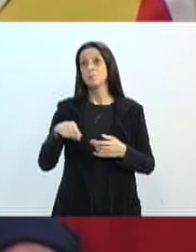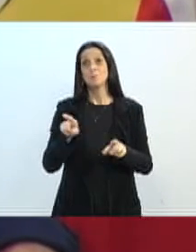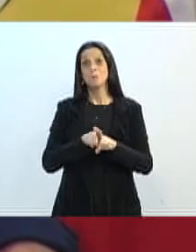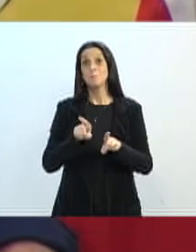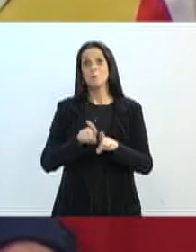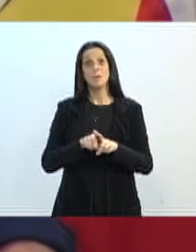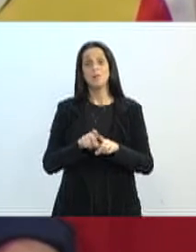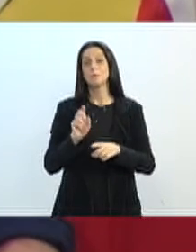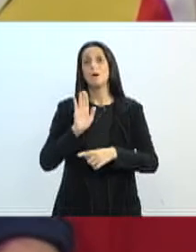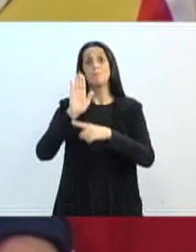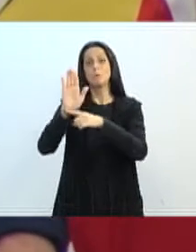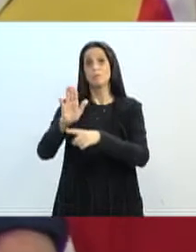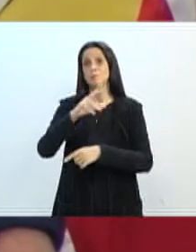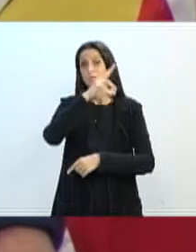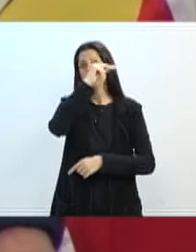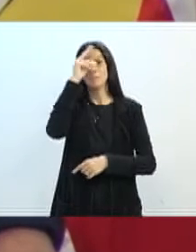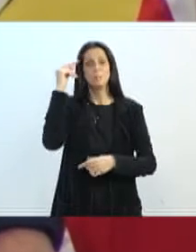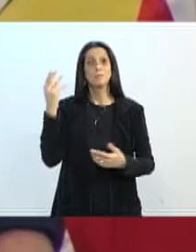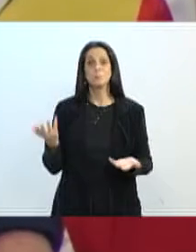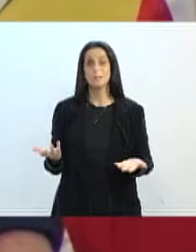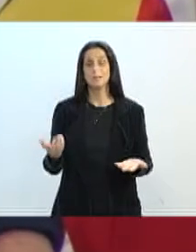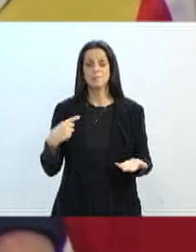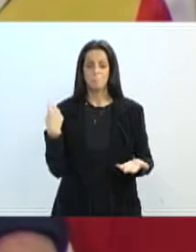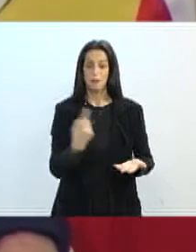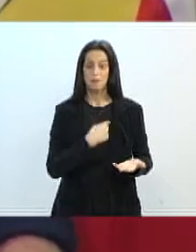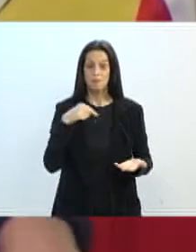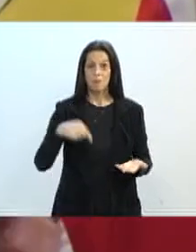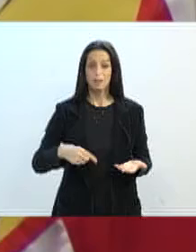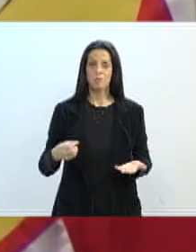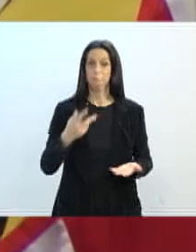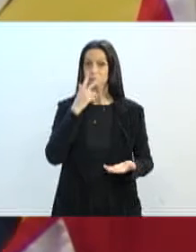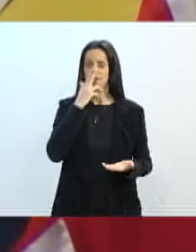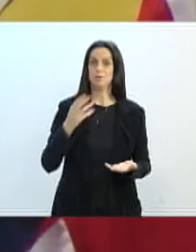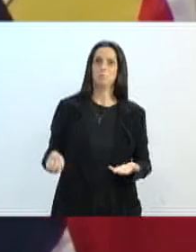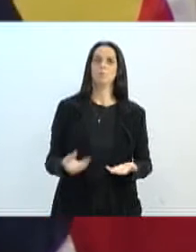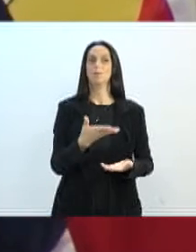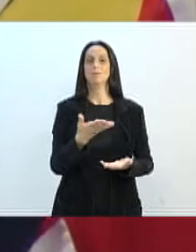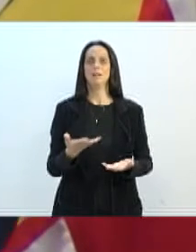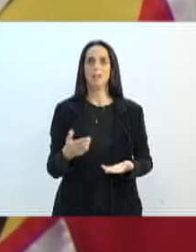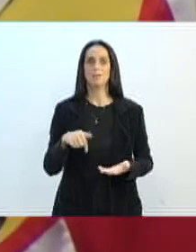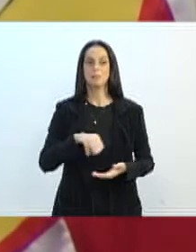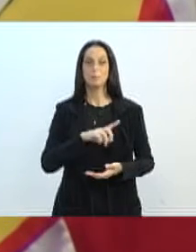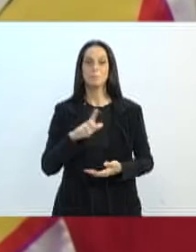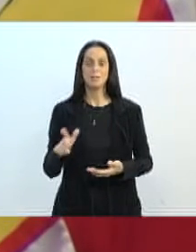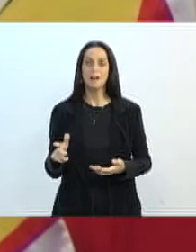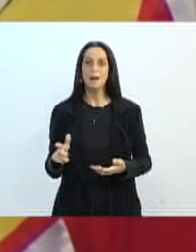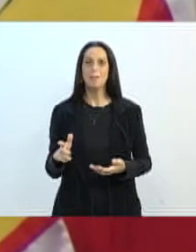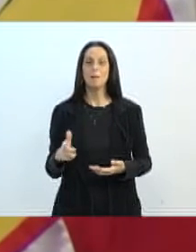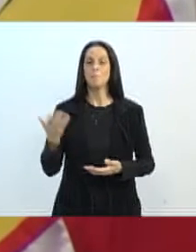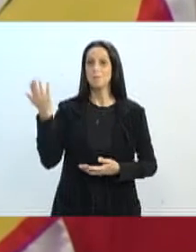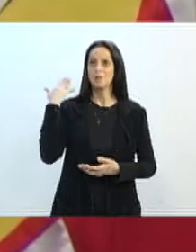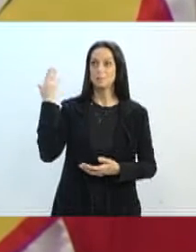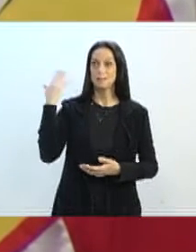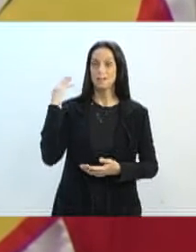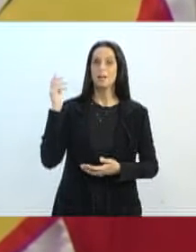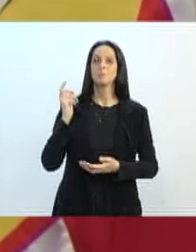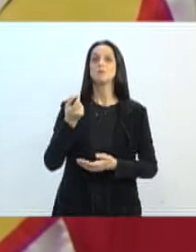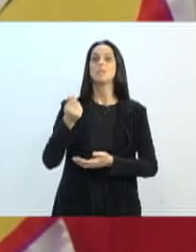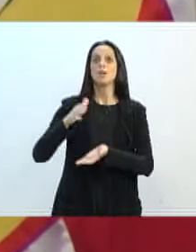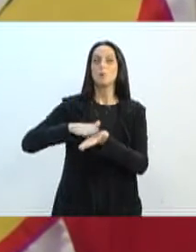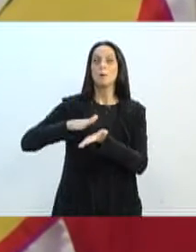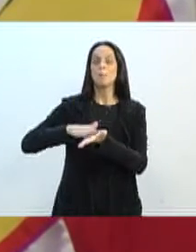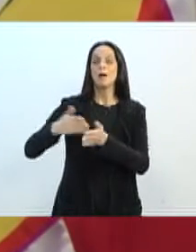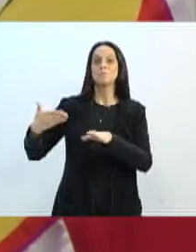que, nesse momento, isso é novidade para nós. Aqui em Blumenau, como eu disse, a tarifa era técnica, não